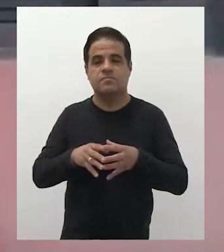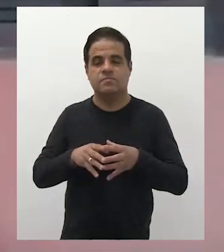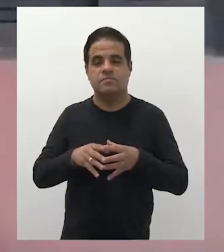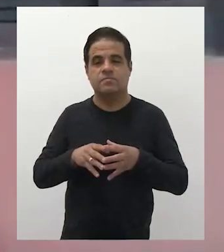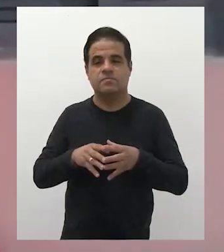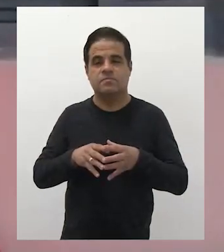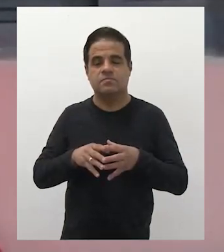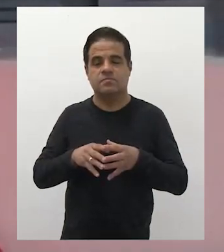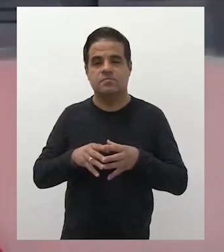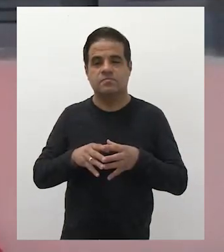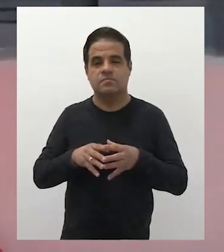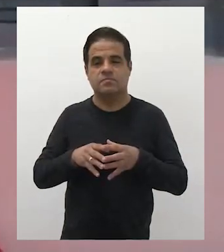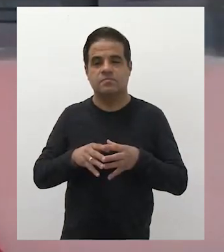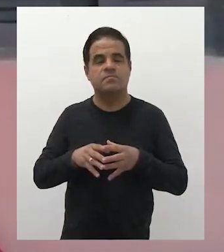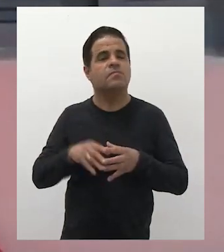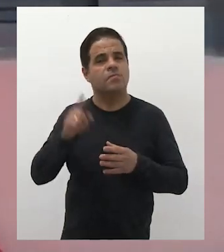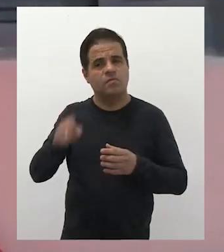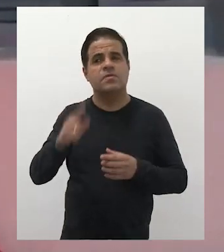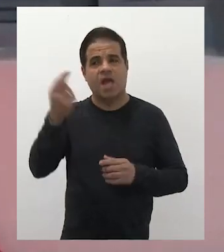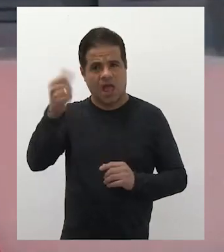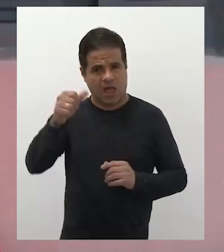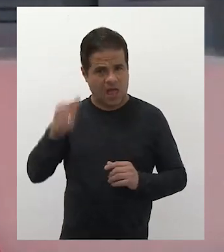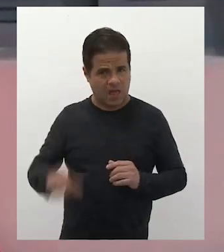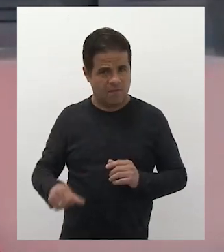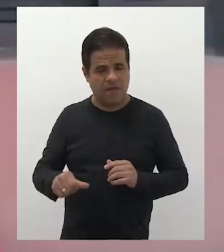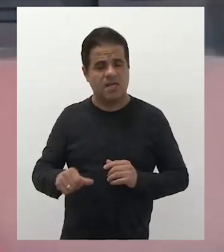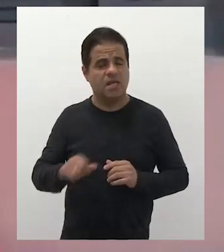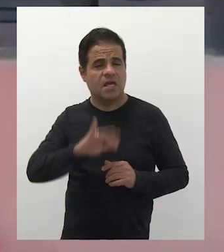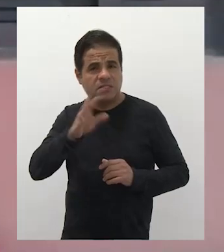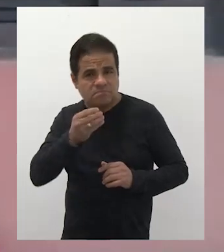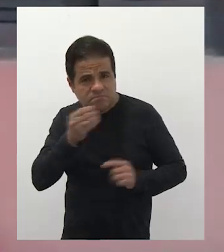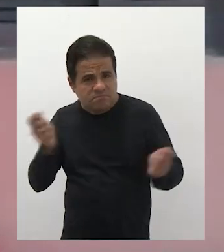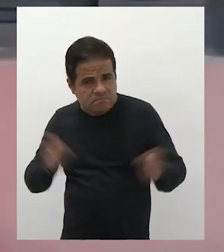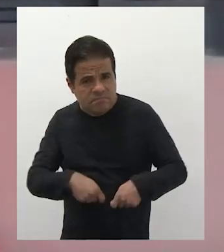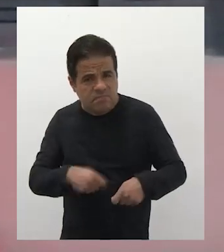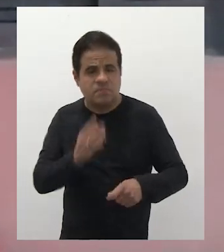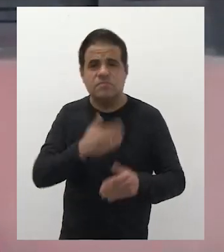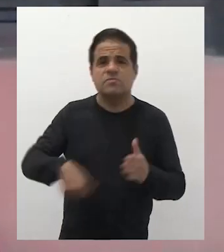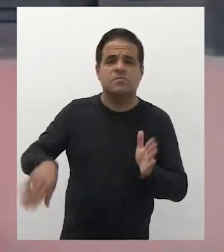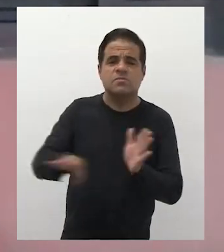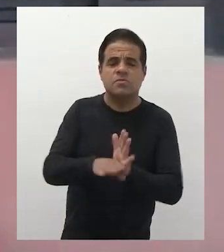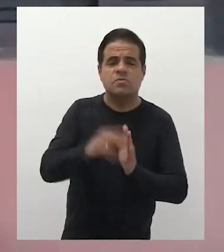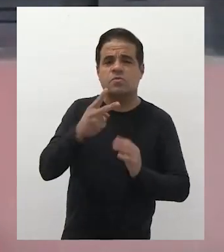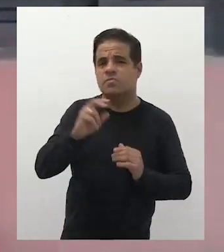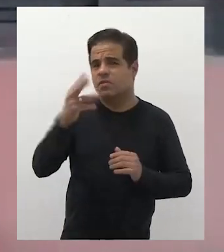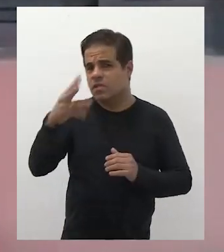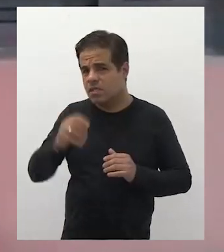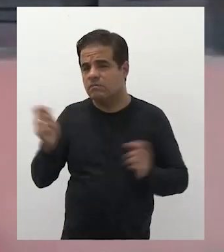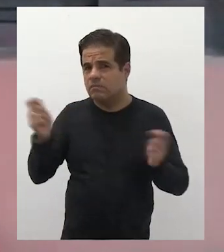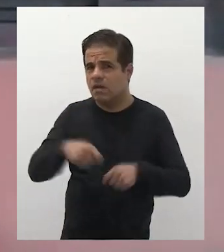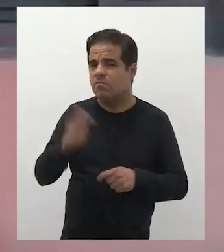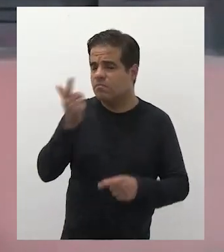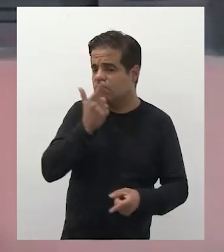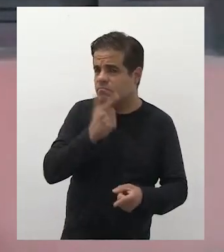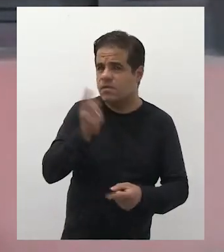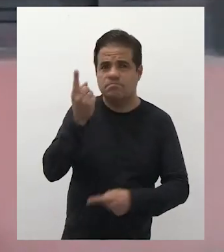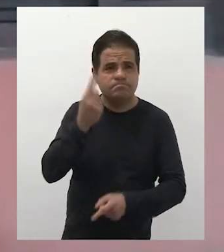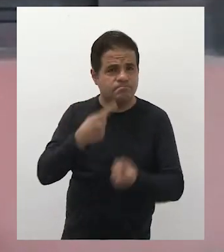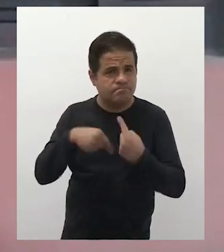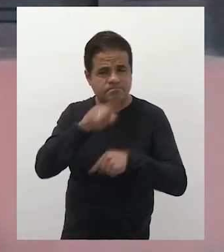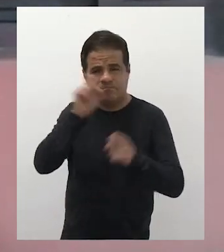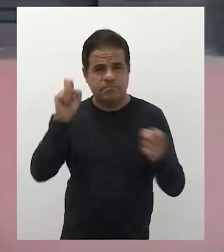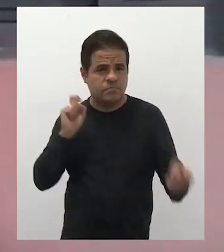coletivo. Você avalia que temos chance de chegar em 2030 e termos alcançado os objetivos